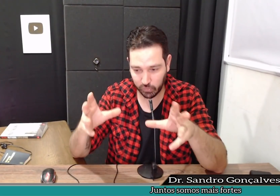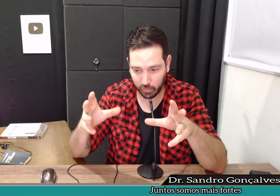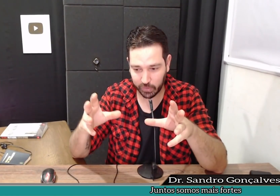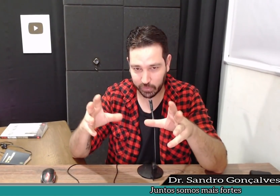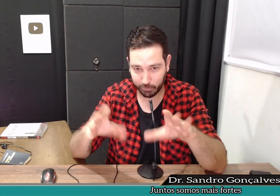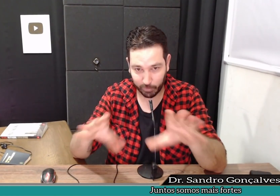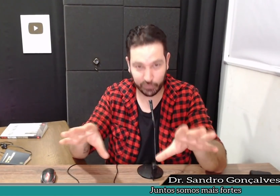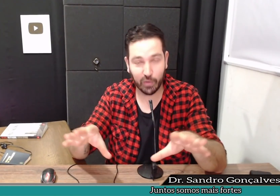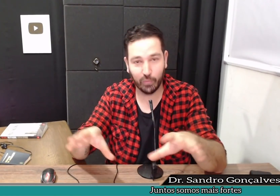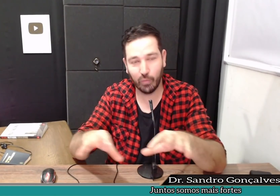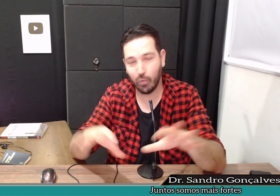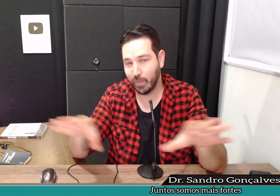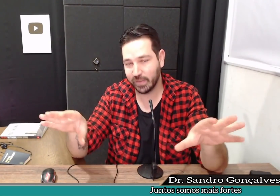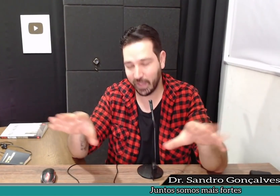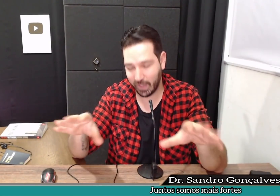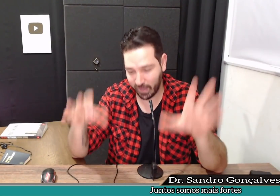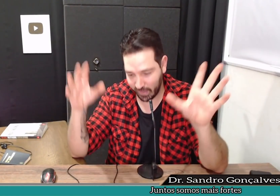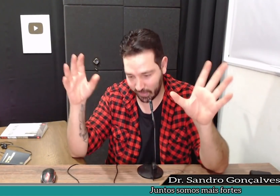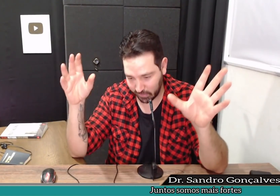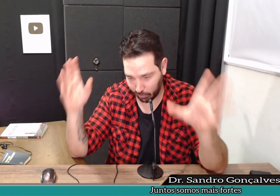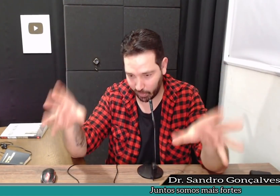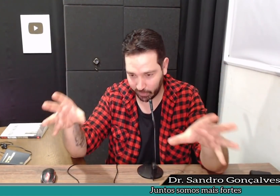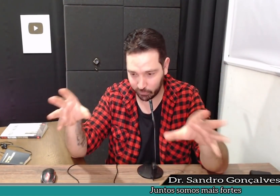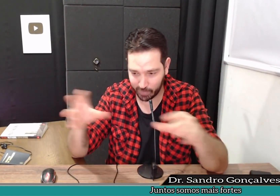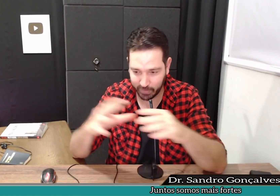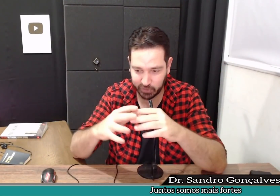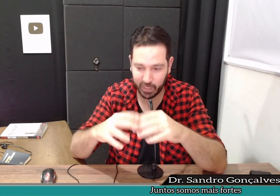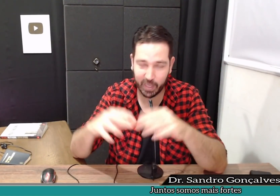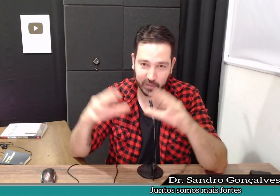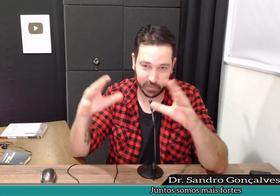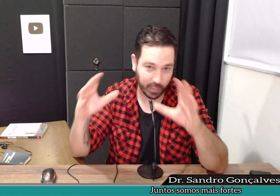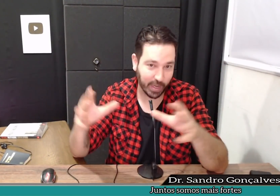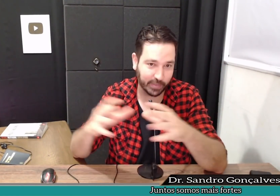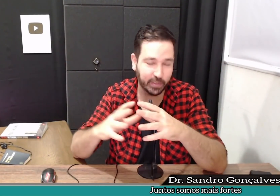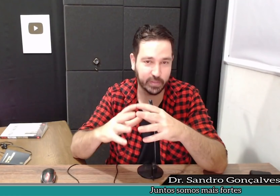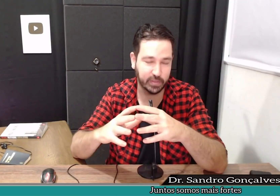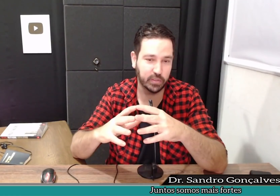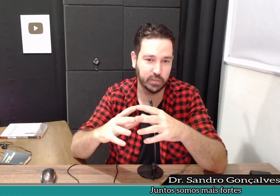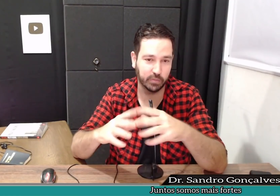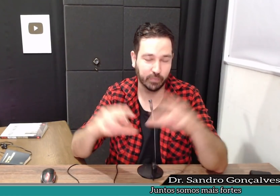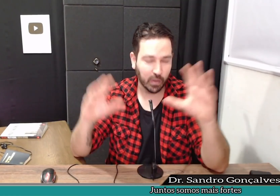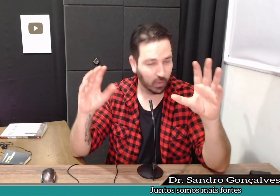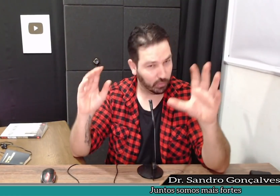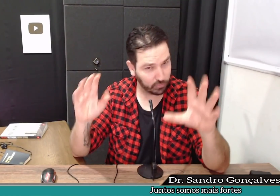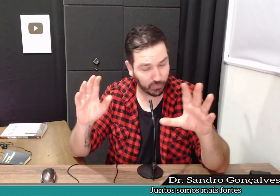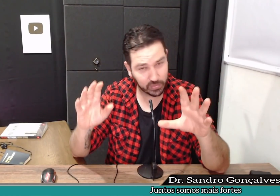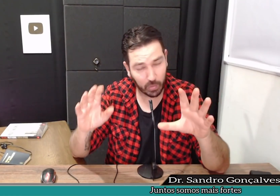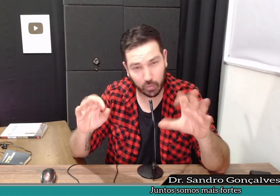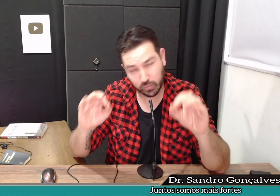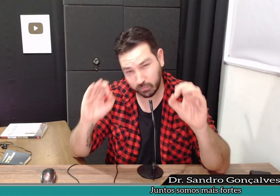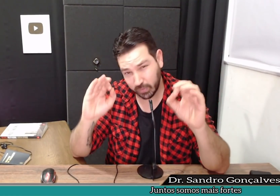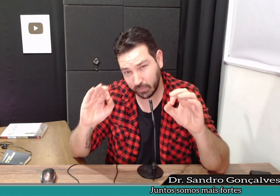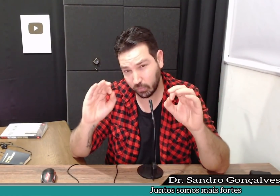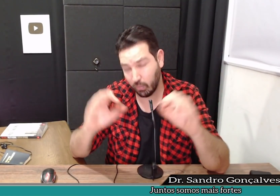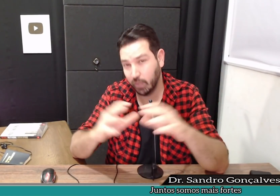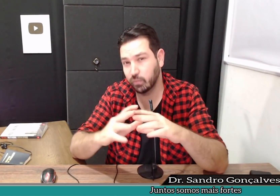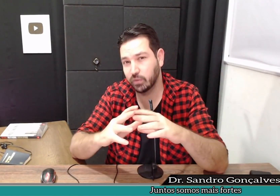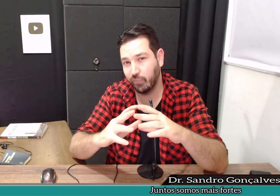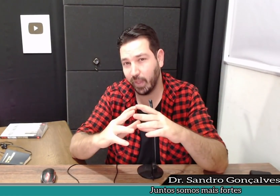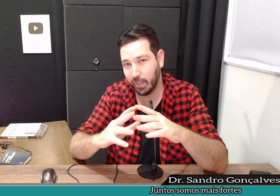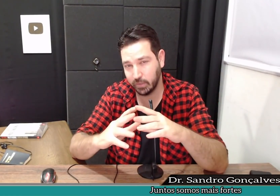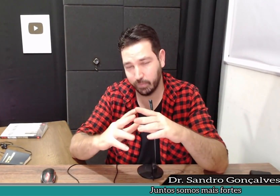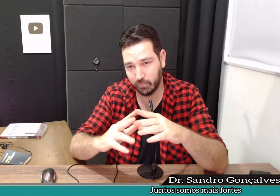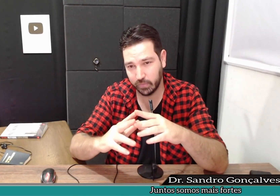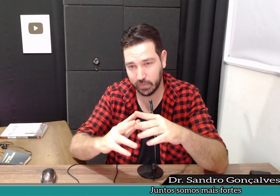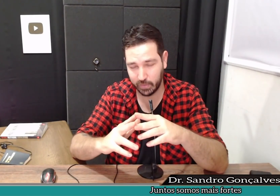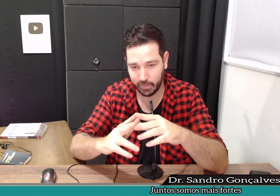Mas hoje, pode ver que eu não comecei explorando a manchete nem nada nesse sentido. Hoje eu vou fazer uma coisa um tanto quanto